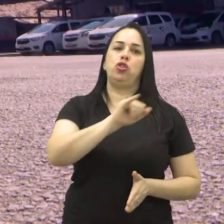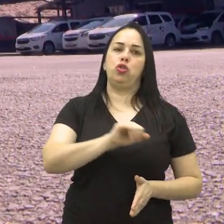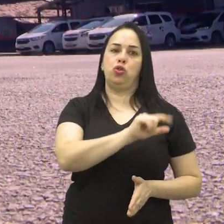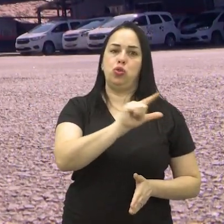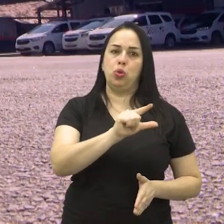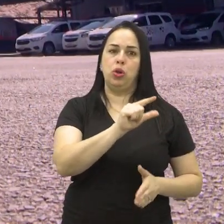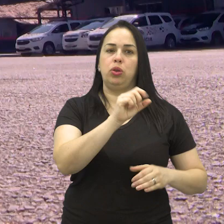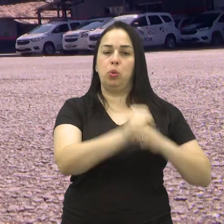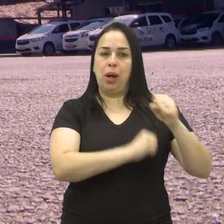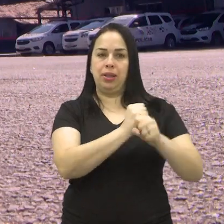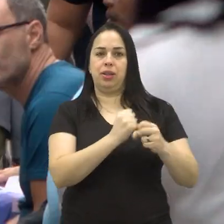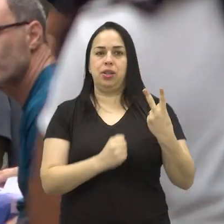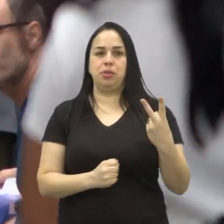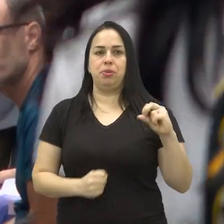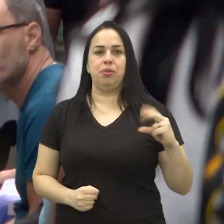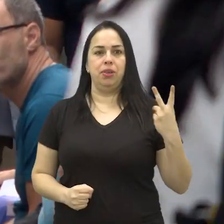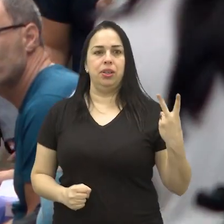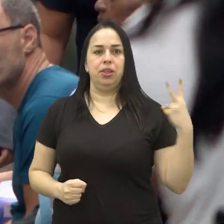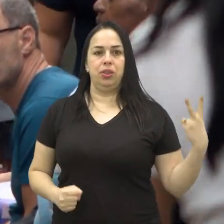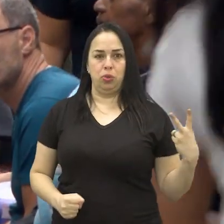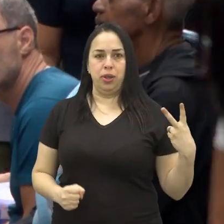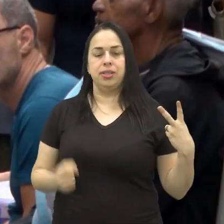de 2022,